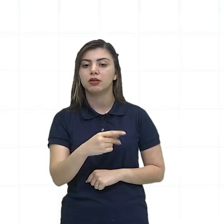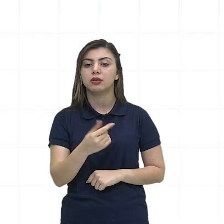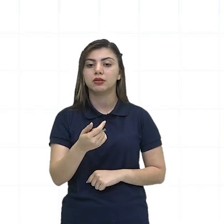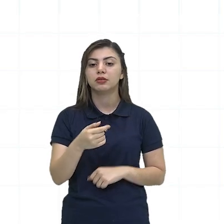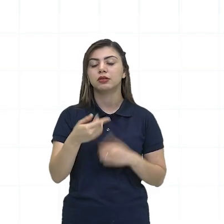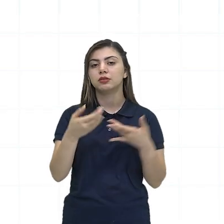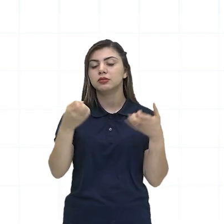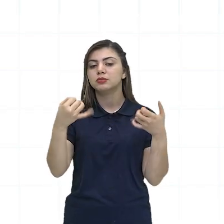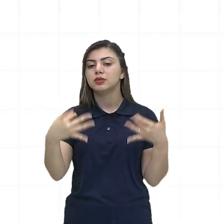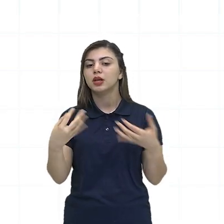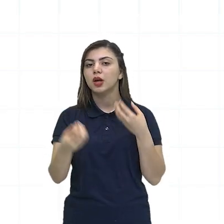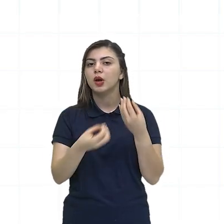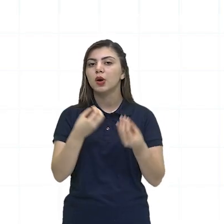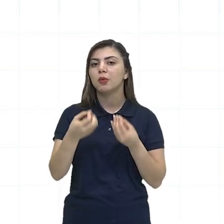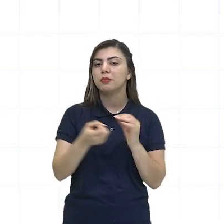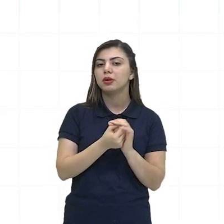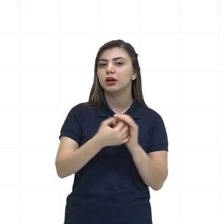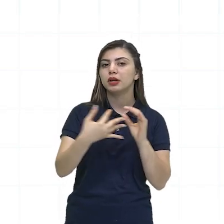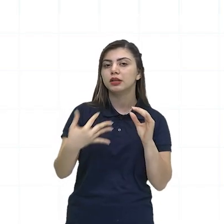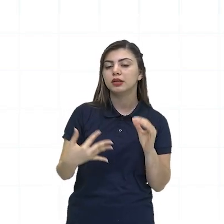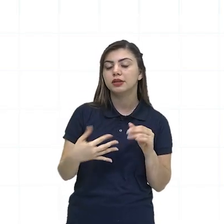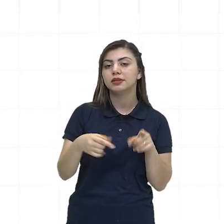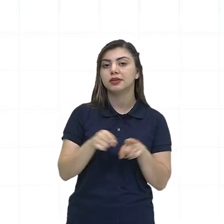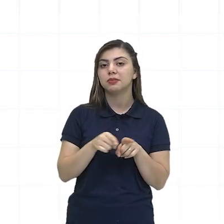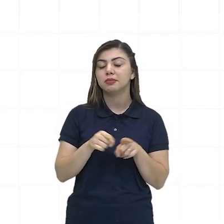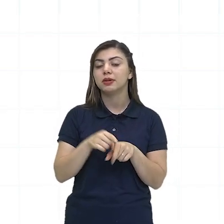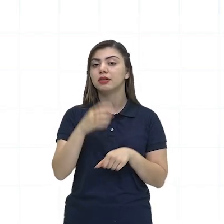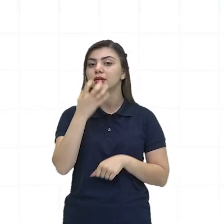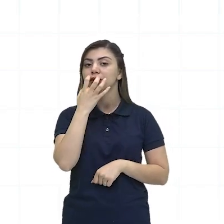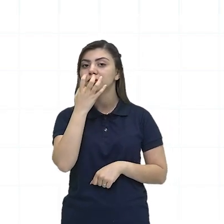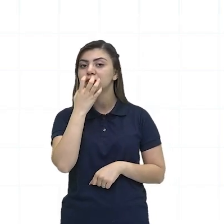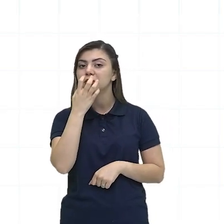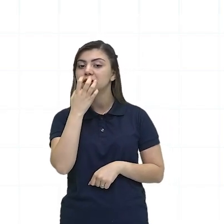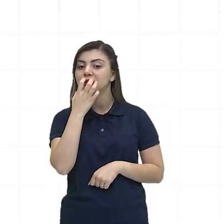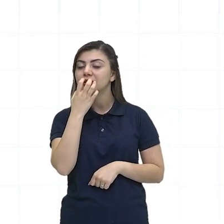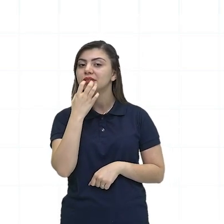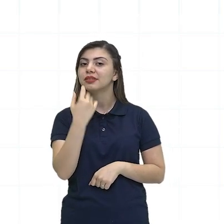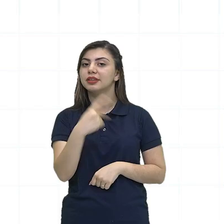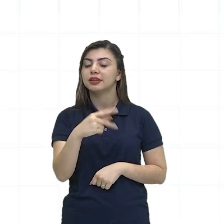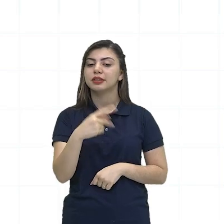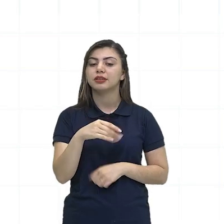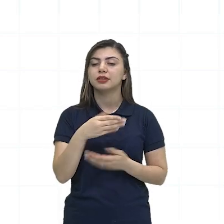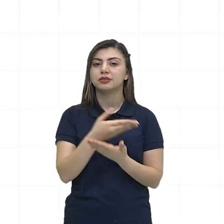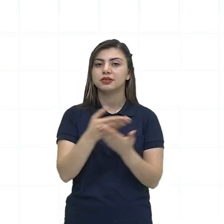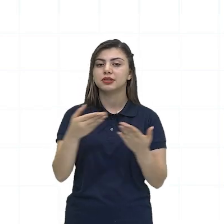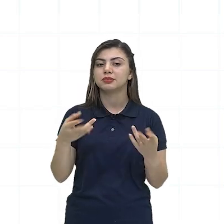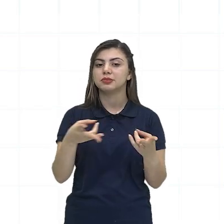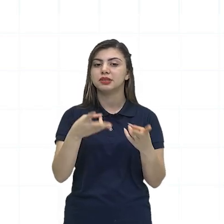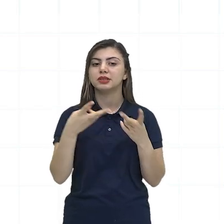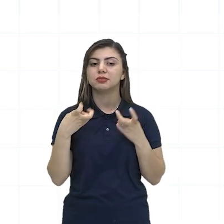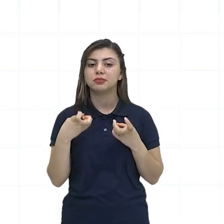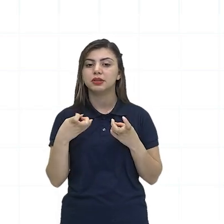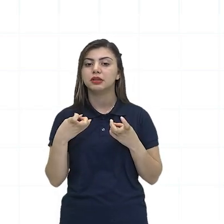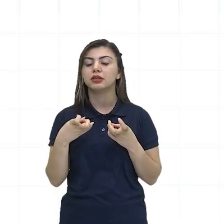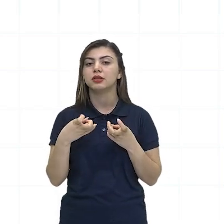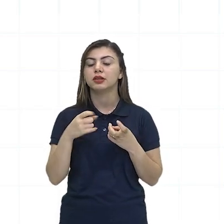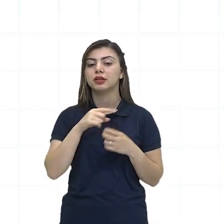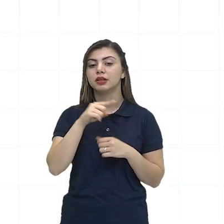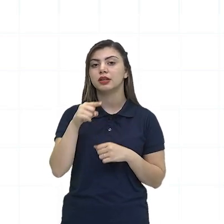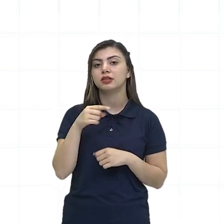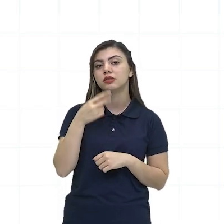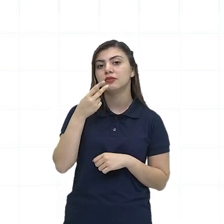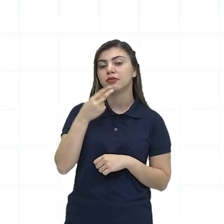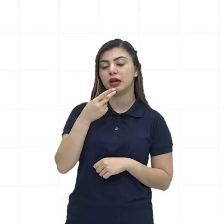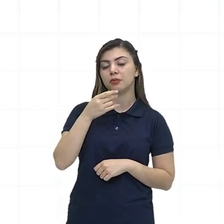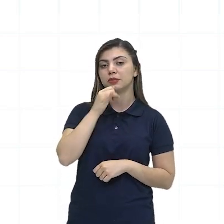falar como eles são, vou falar do cachorrinho dele também. E vocês vão perceber que todas as vezes que eles falam